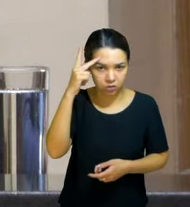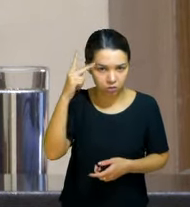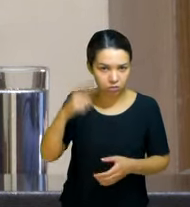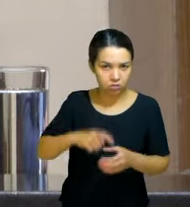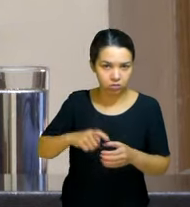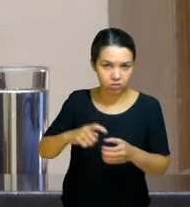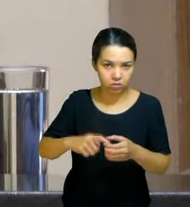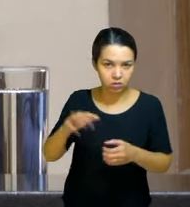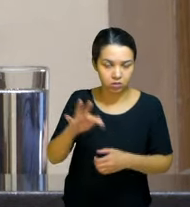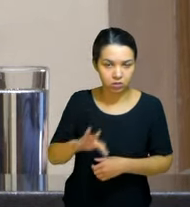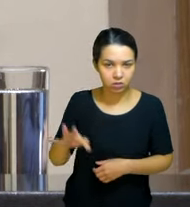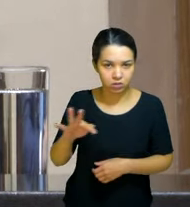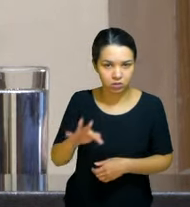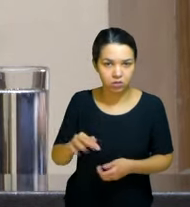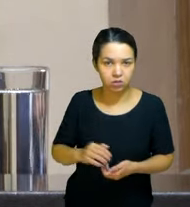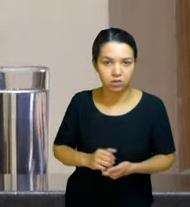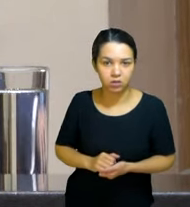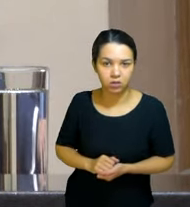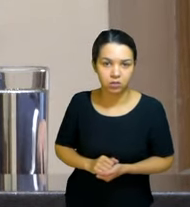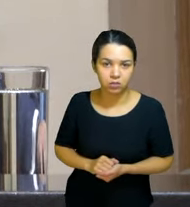federação.